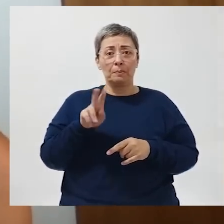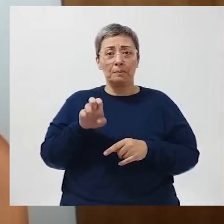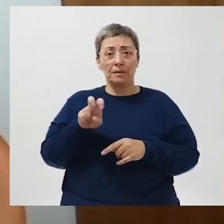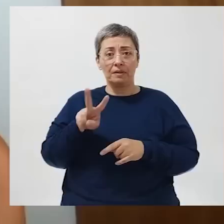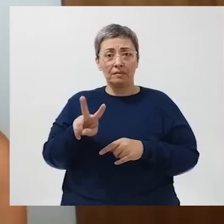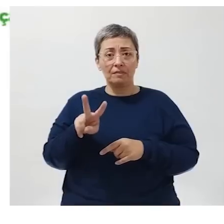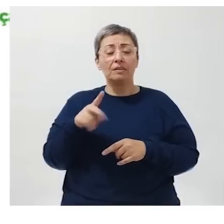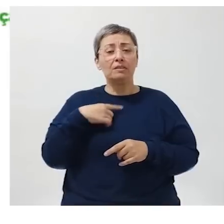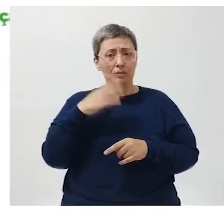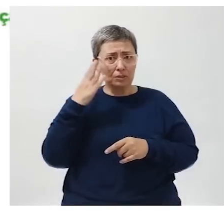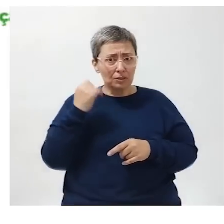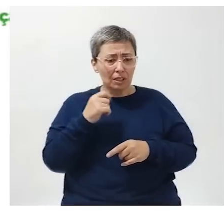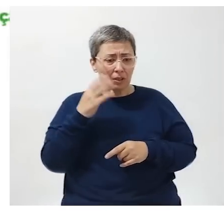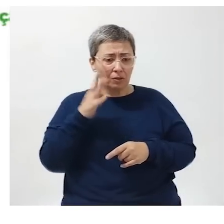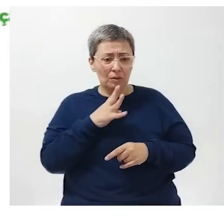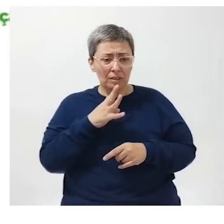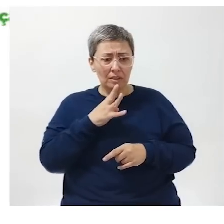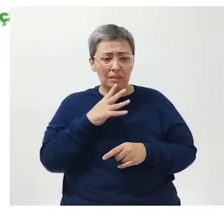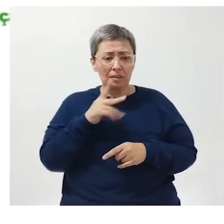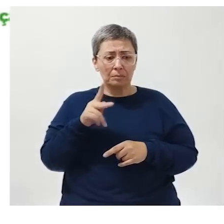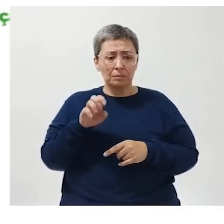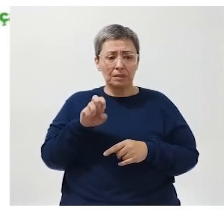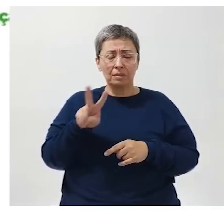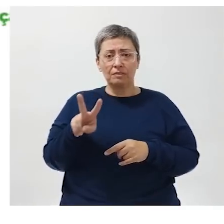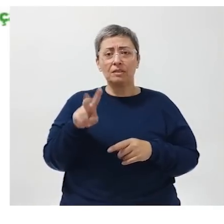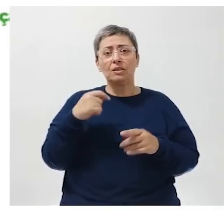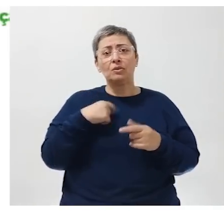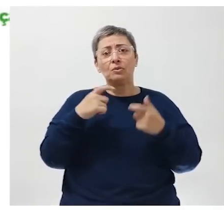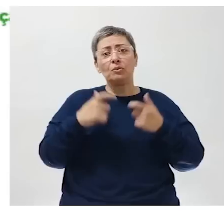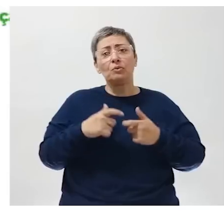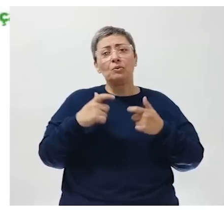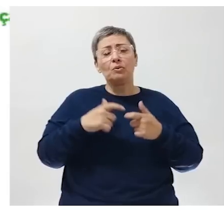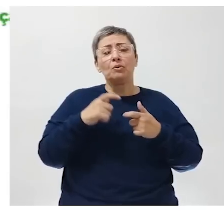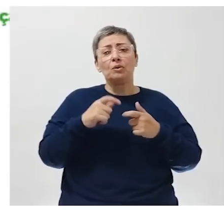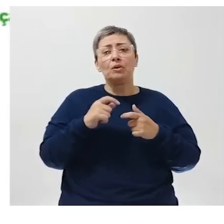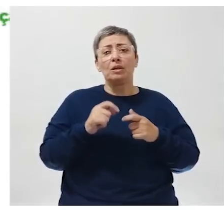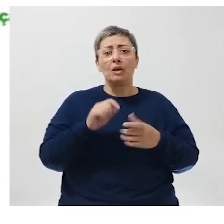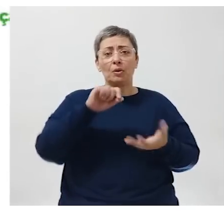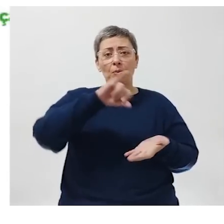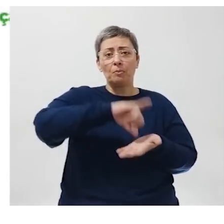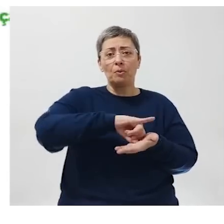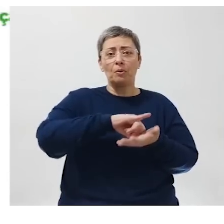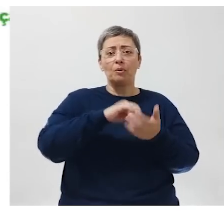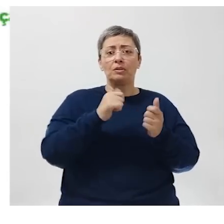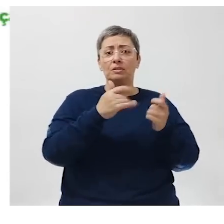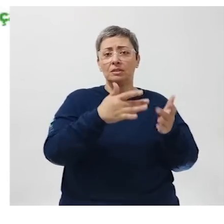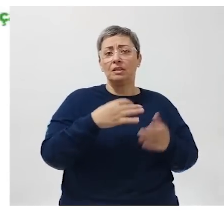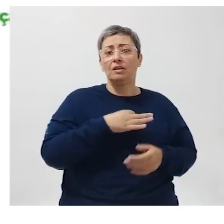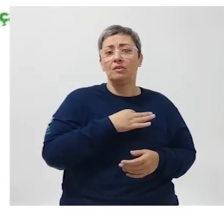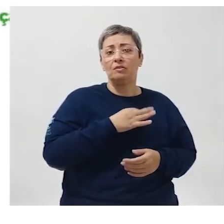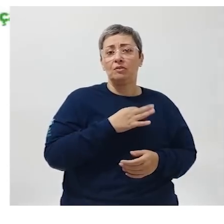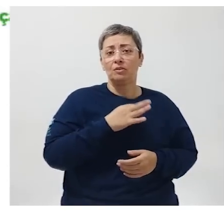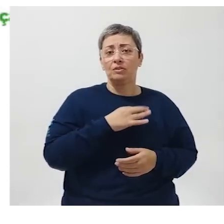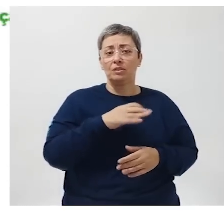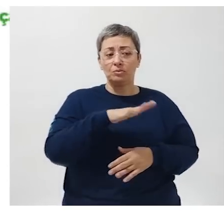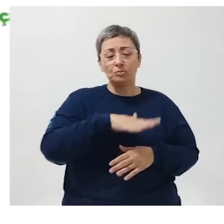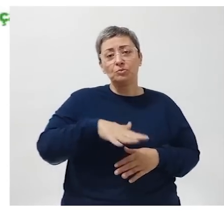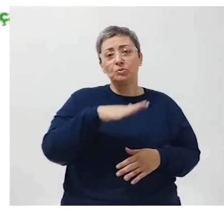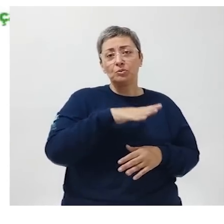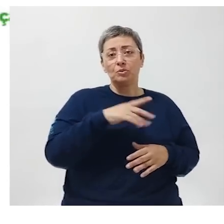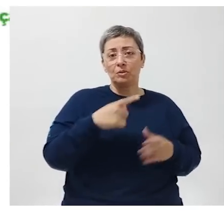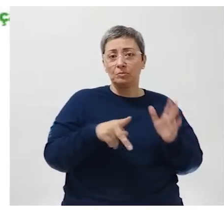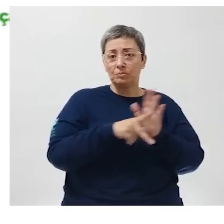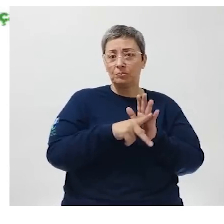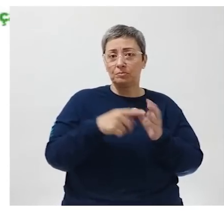PEVs? Você já ouviu falar deles, dos PEVs? Bom, PEVs são pontos de entrega voluntária. São espaços